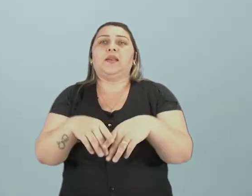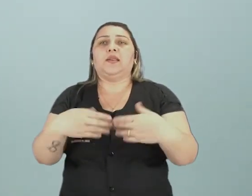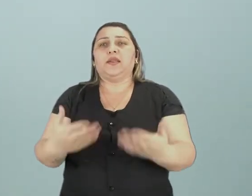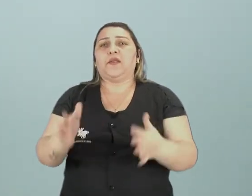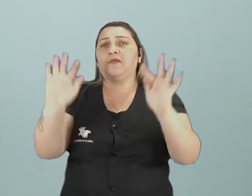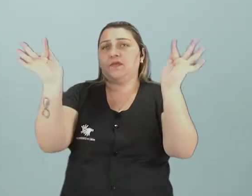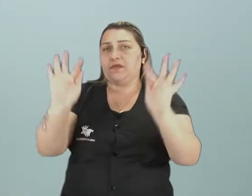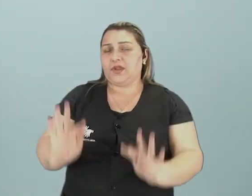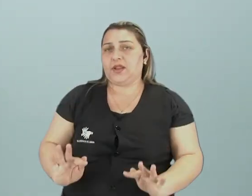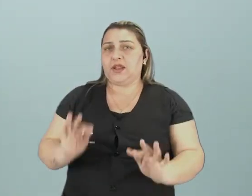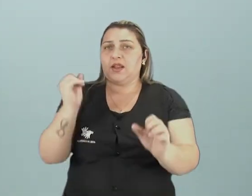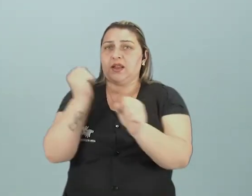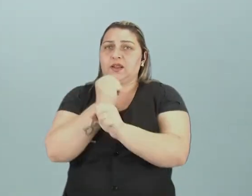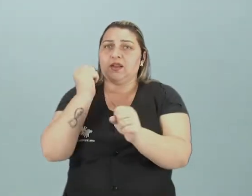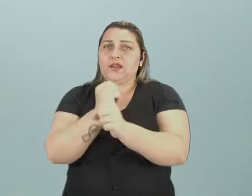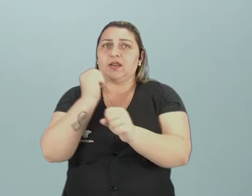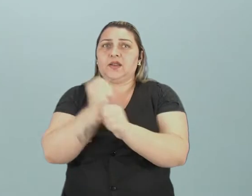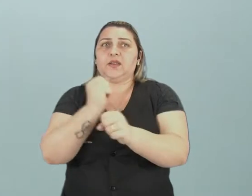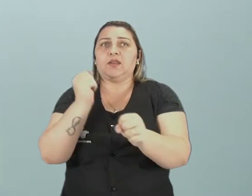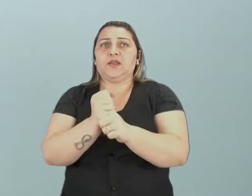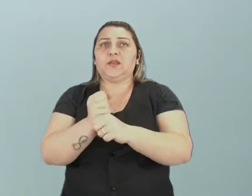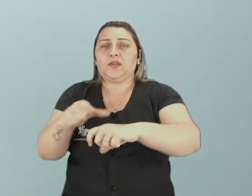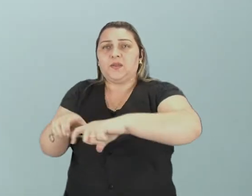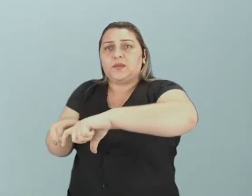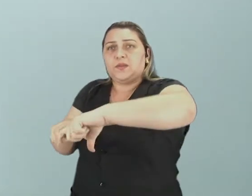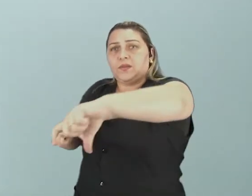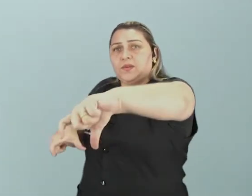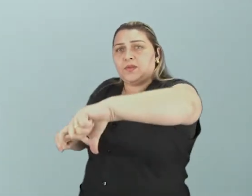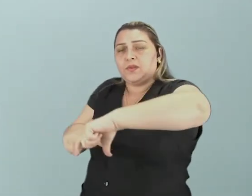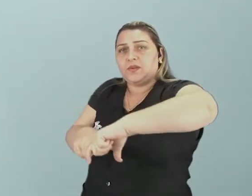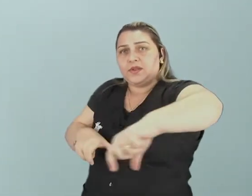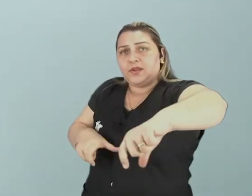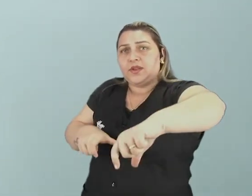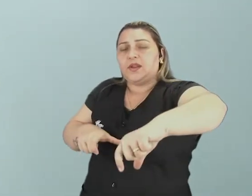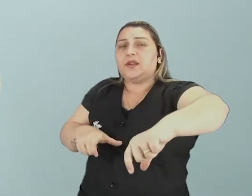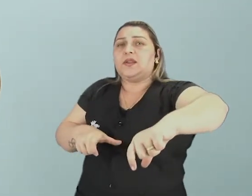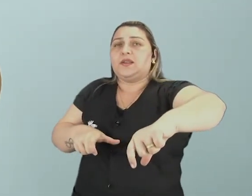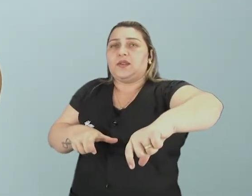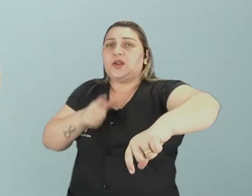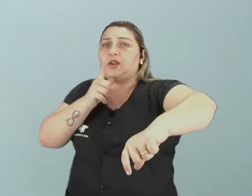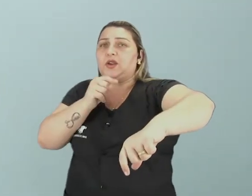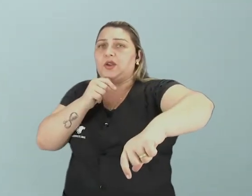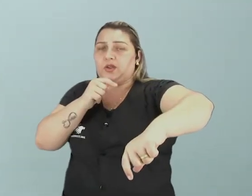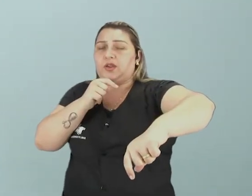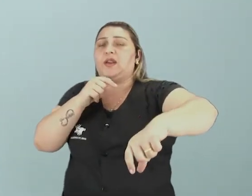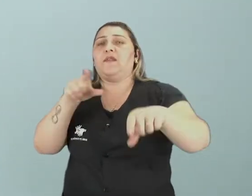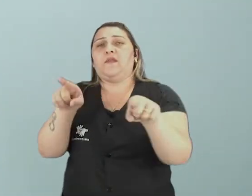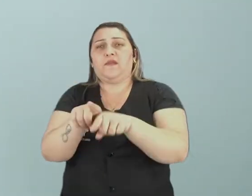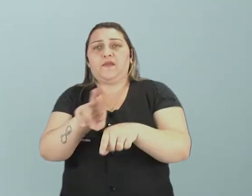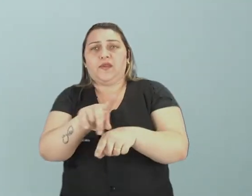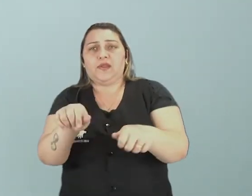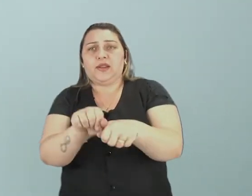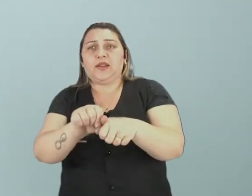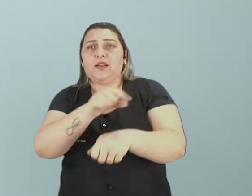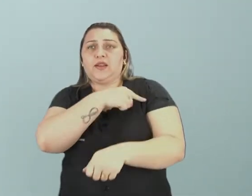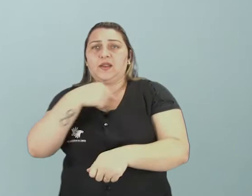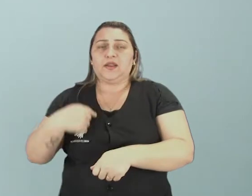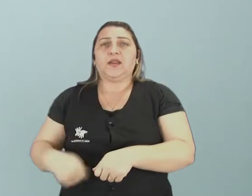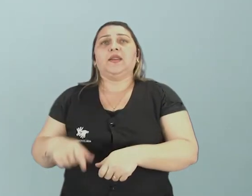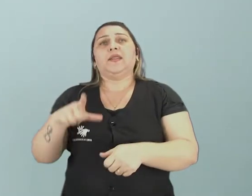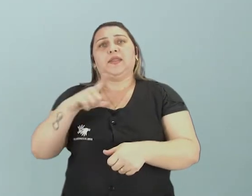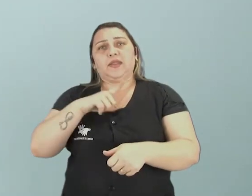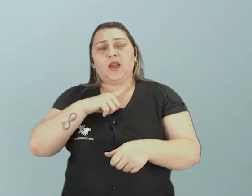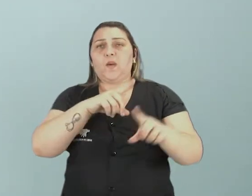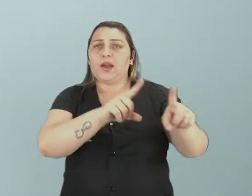muito felizes na construção dos diques, das represas e dos canais de irrigações, né? E isso vai fazer com que a China tenha